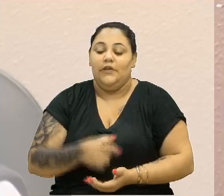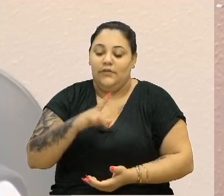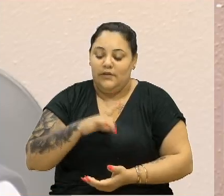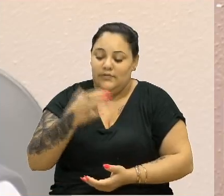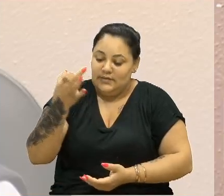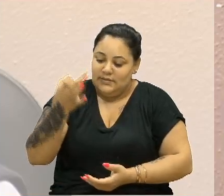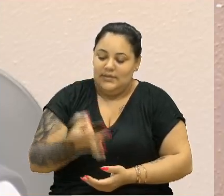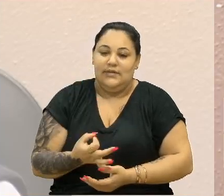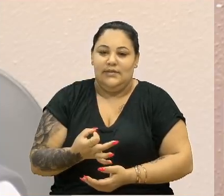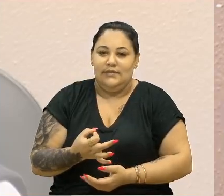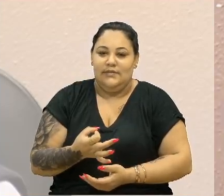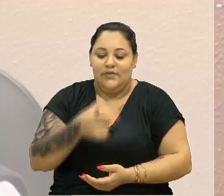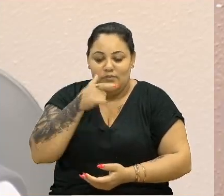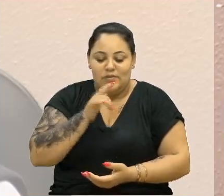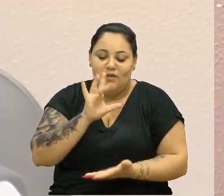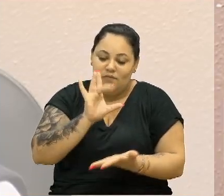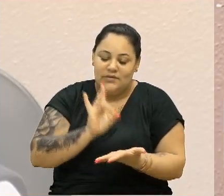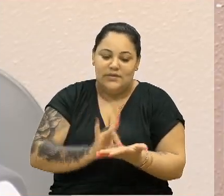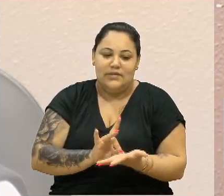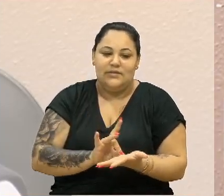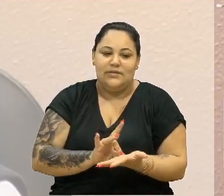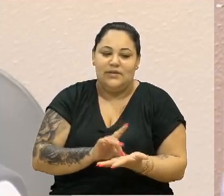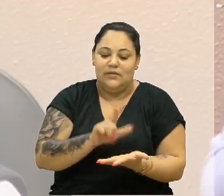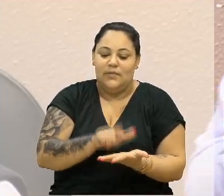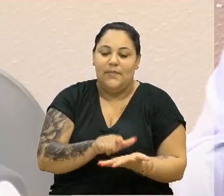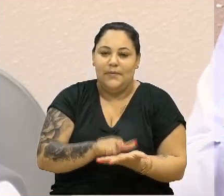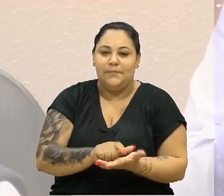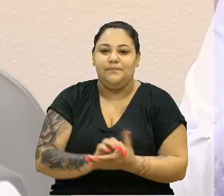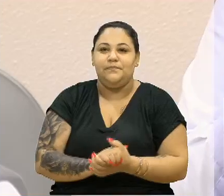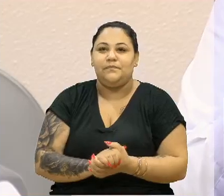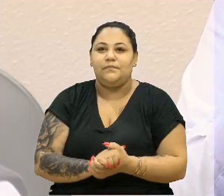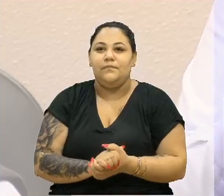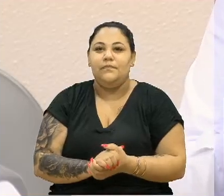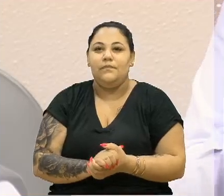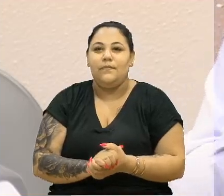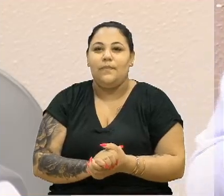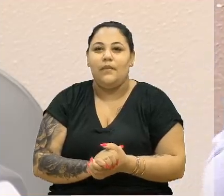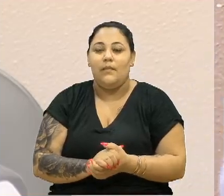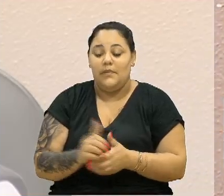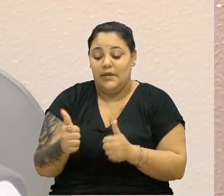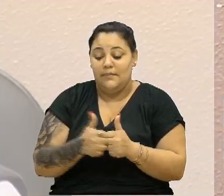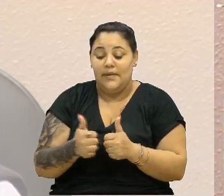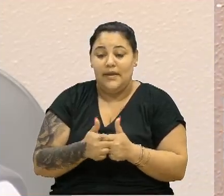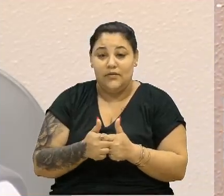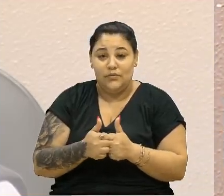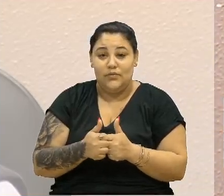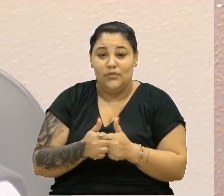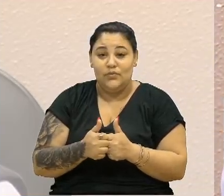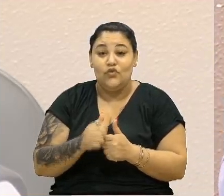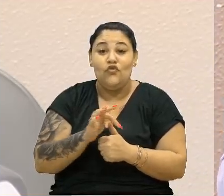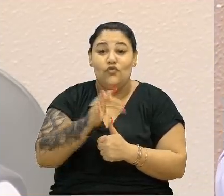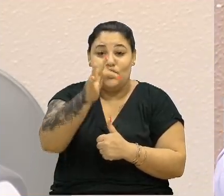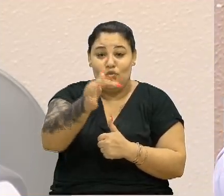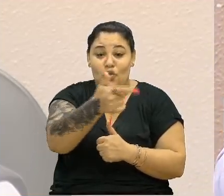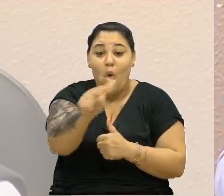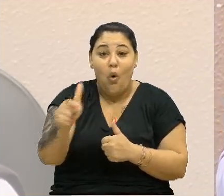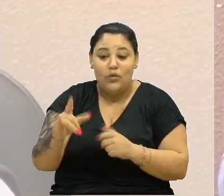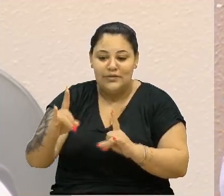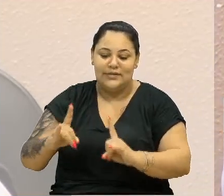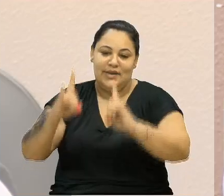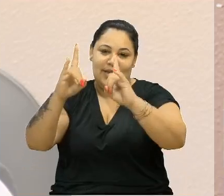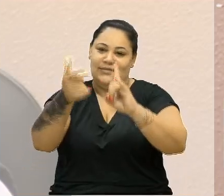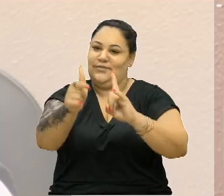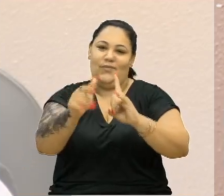papel, e a gente precisa avançar nesse quesito para que próximos empreendimentos não tenhamos mais